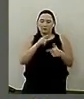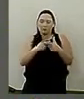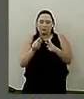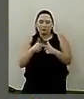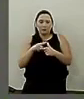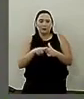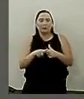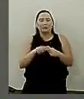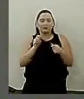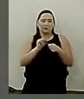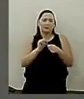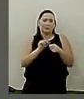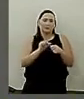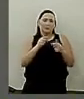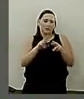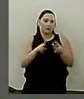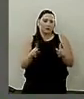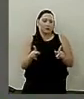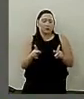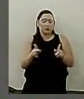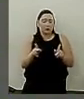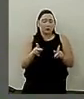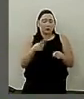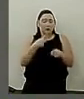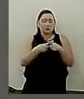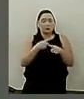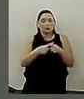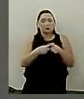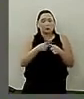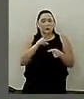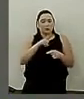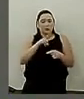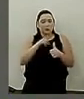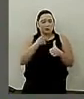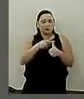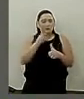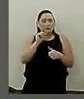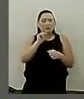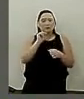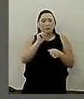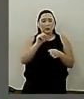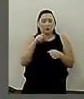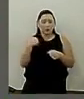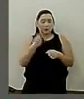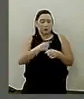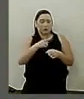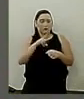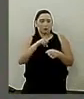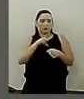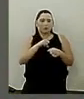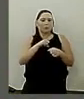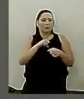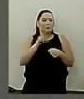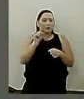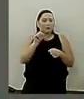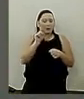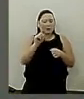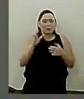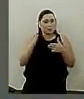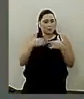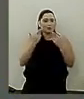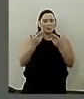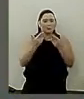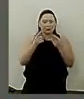afirmam que o fenômeno da fé desenvolveu-se primeiramente do sentimento de assombro do homem primitivo diante